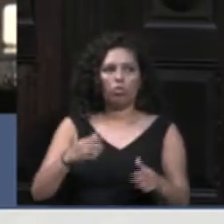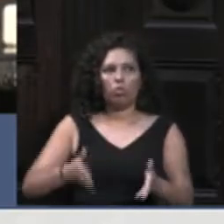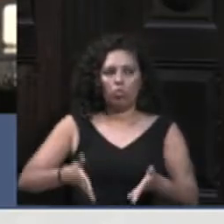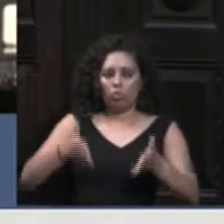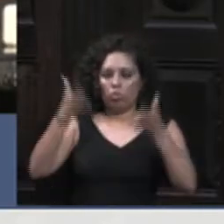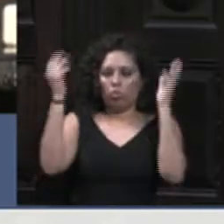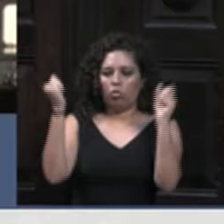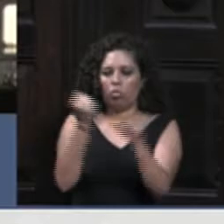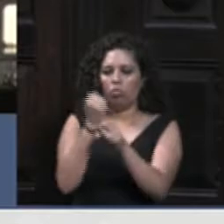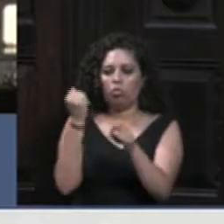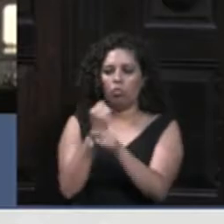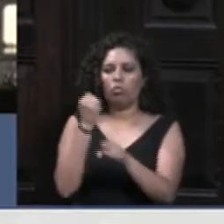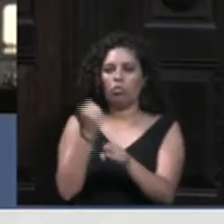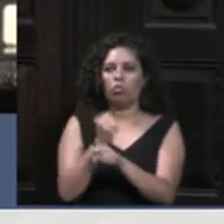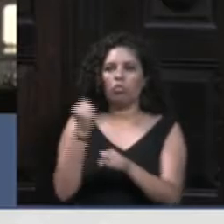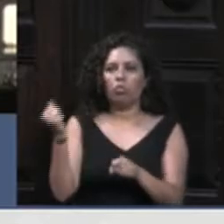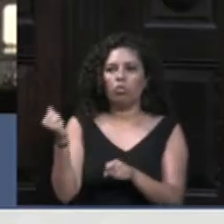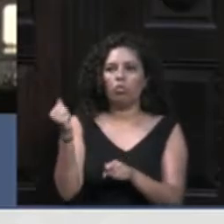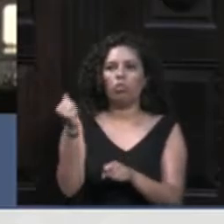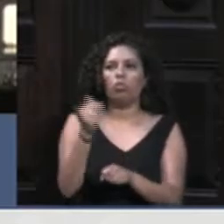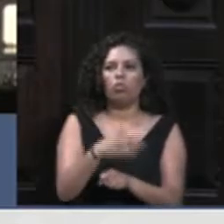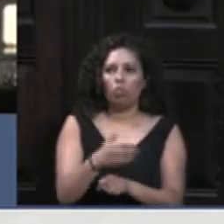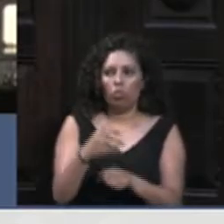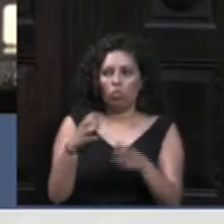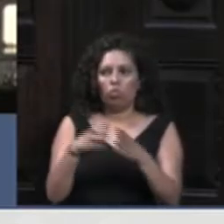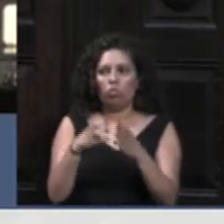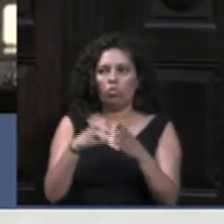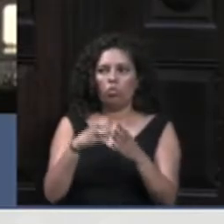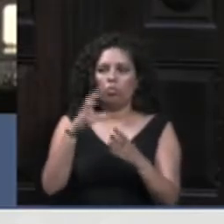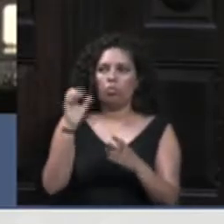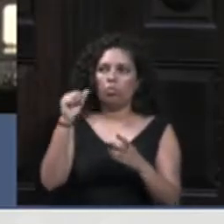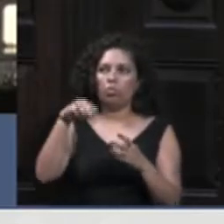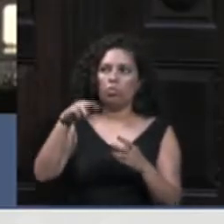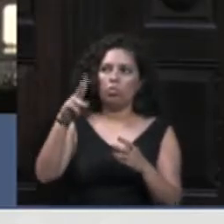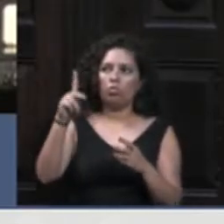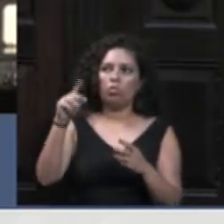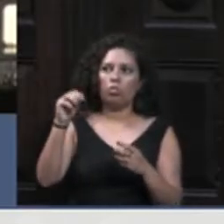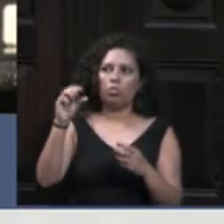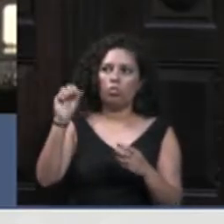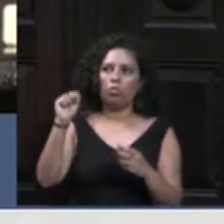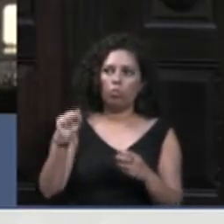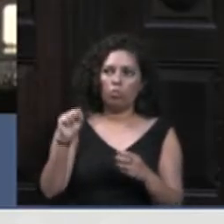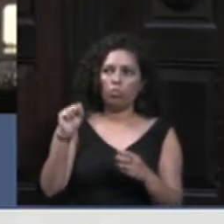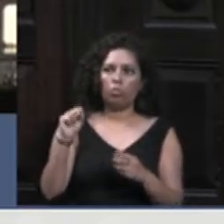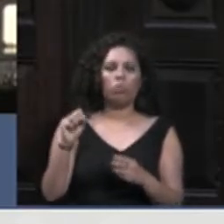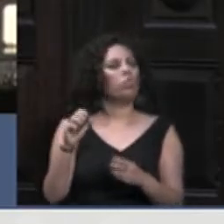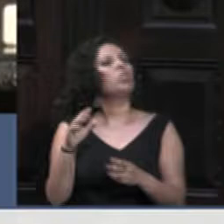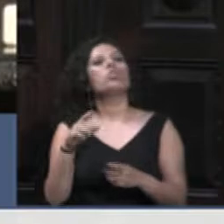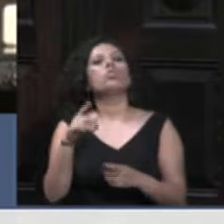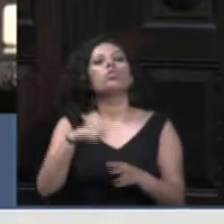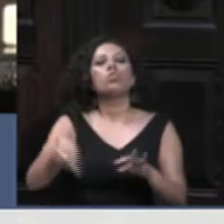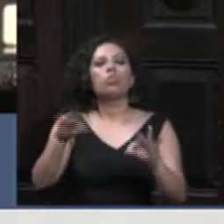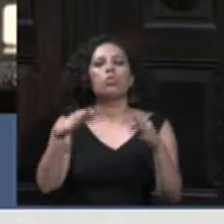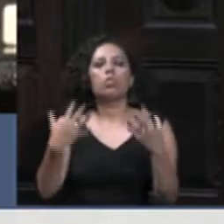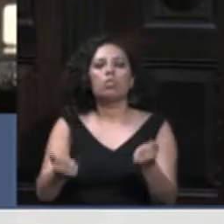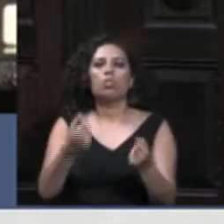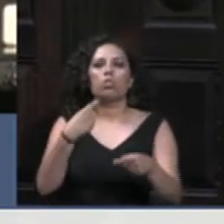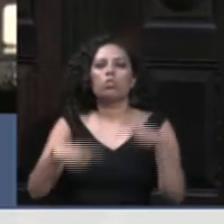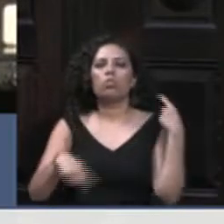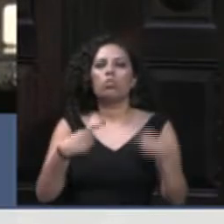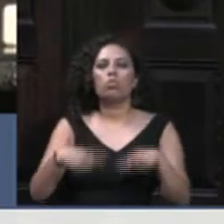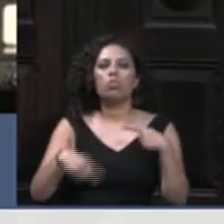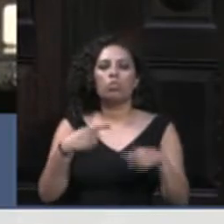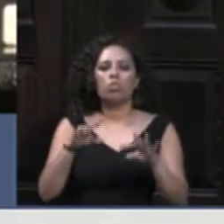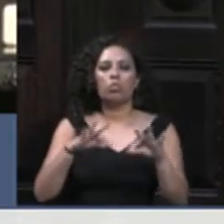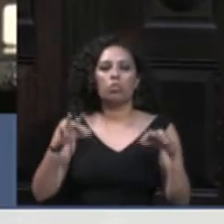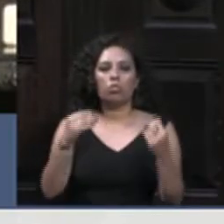município de Campos do Goitacazes. Parecer da Comissão de Indicações Legislativas, favorável, relator deputado Marcos Abraão. Em discussão, não havendo que queira